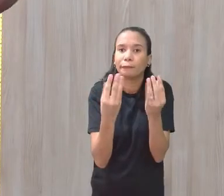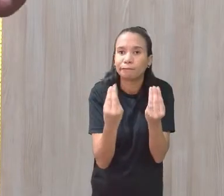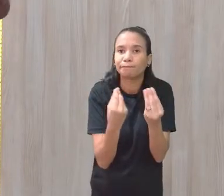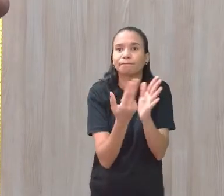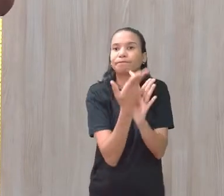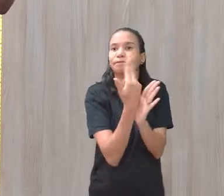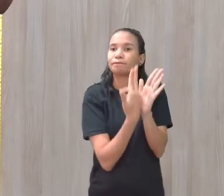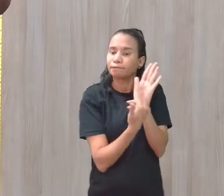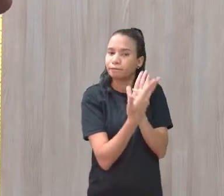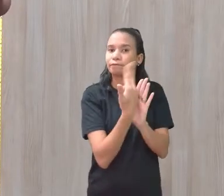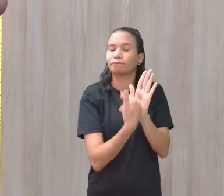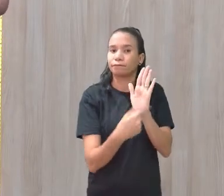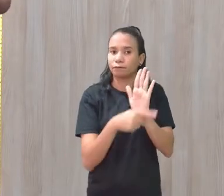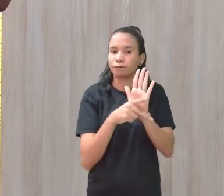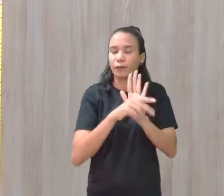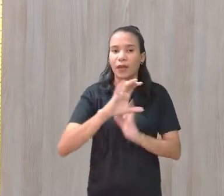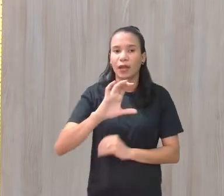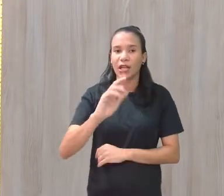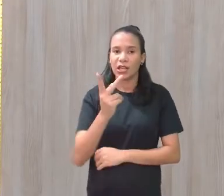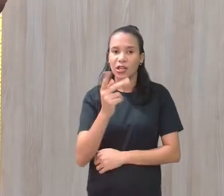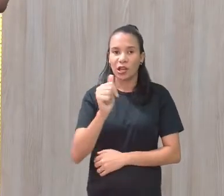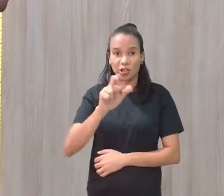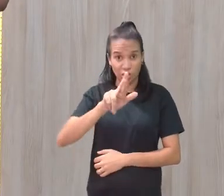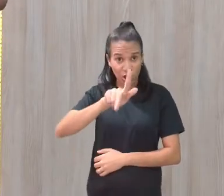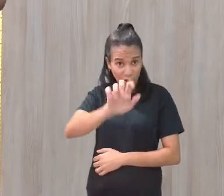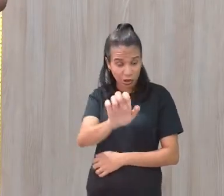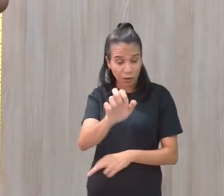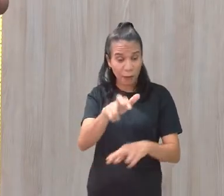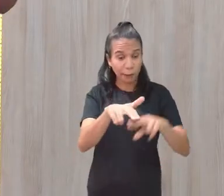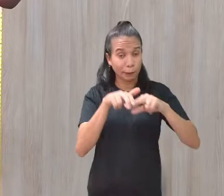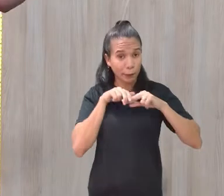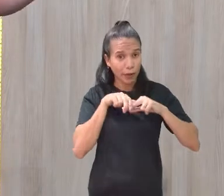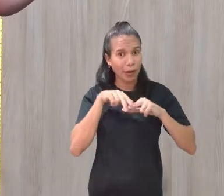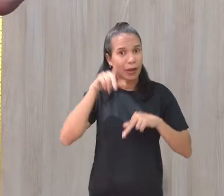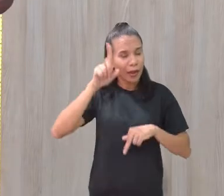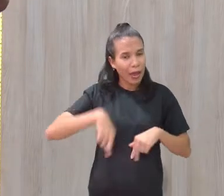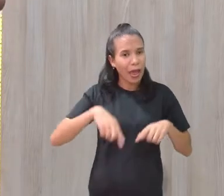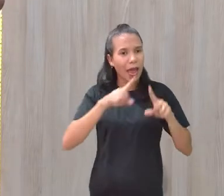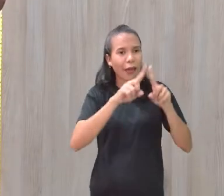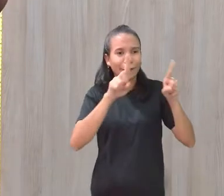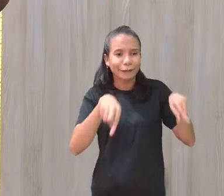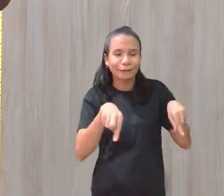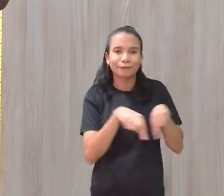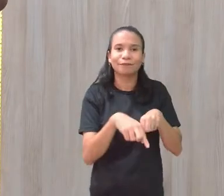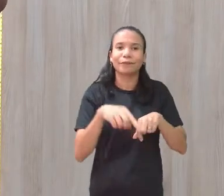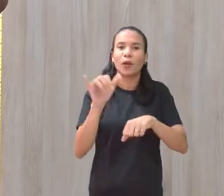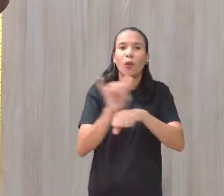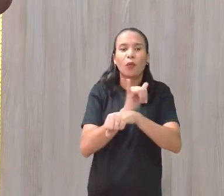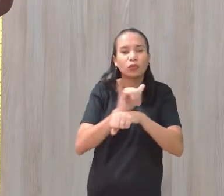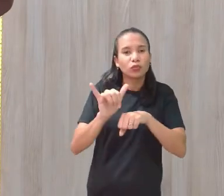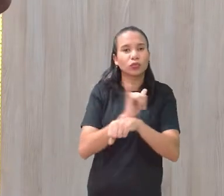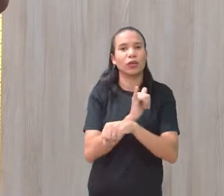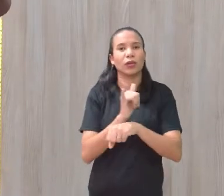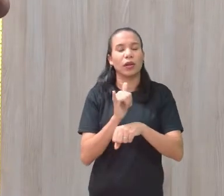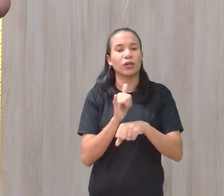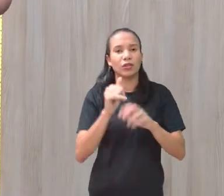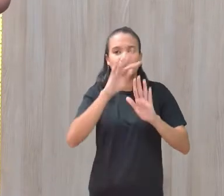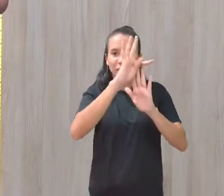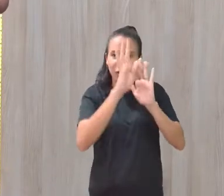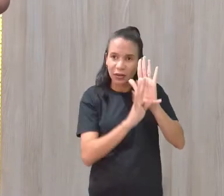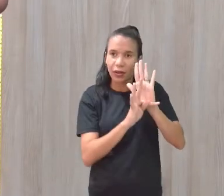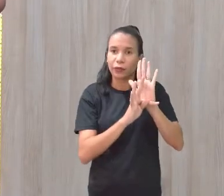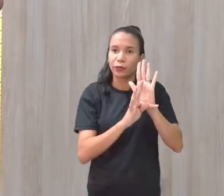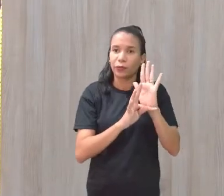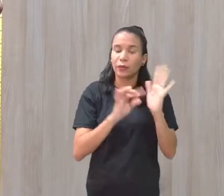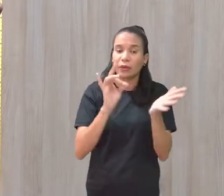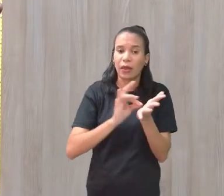muitas questões com charges. Por quê? Porque a charge é um principal texto, é um dos principais textos